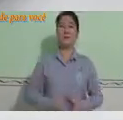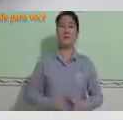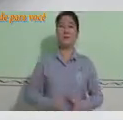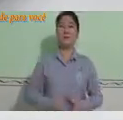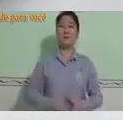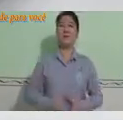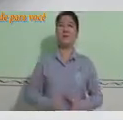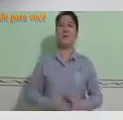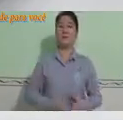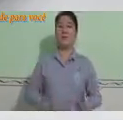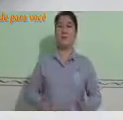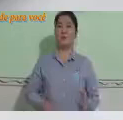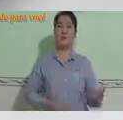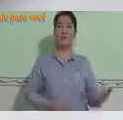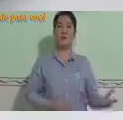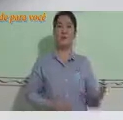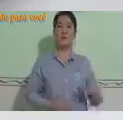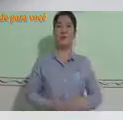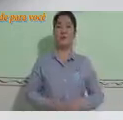existir algum risco de desenvolver câncer.